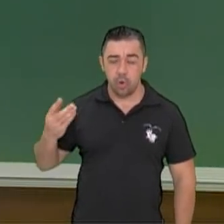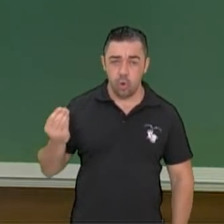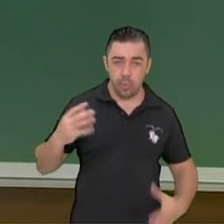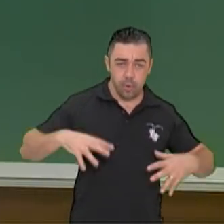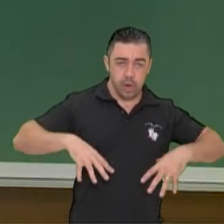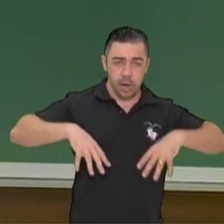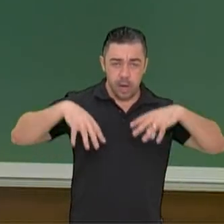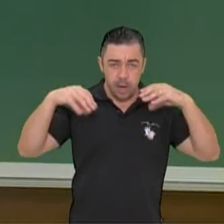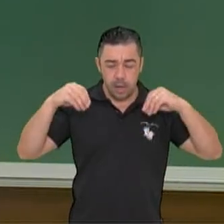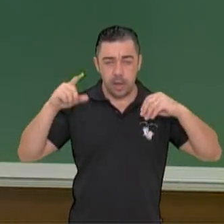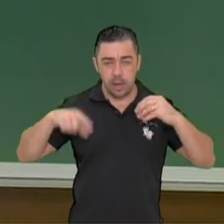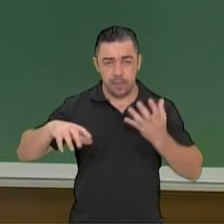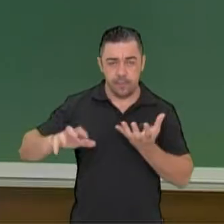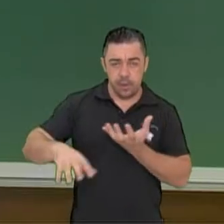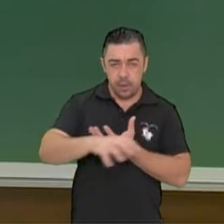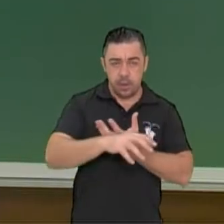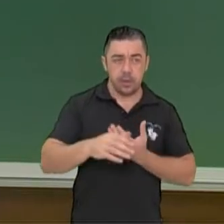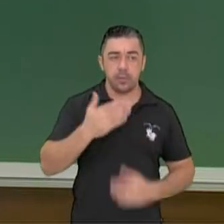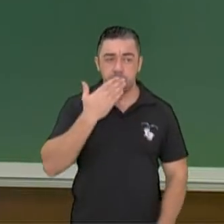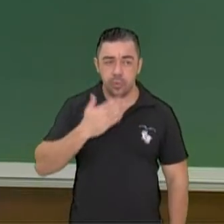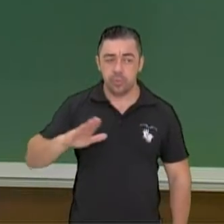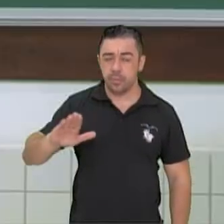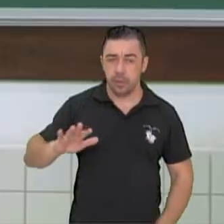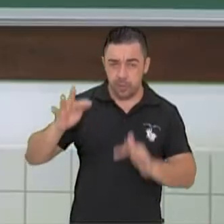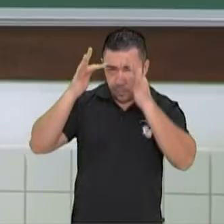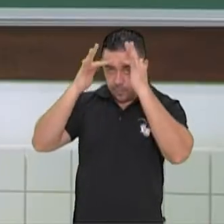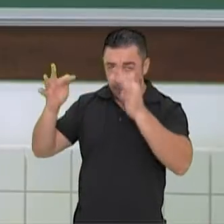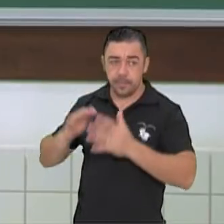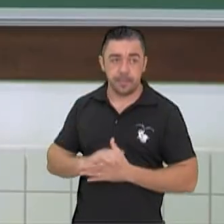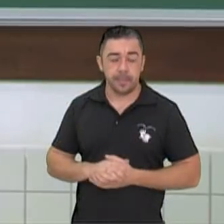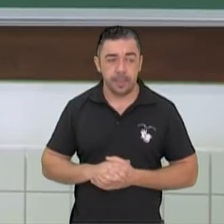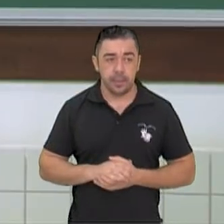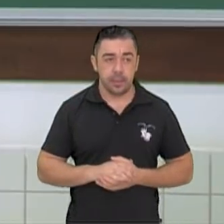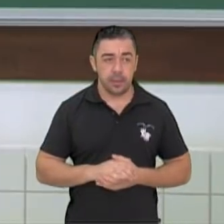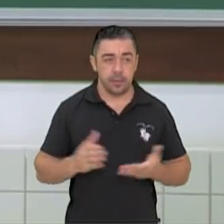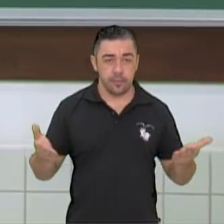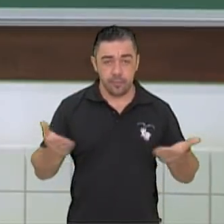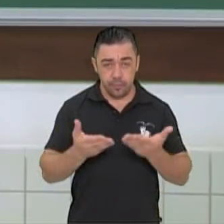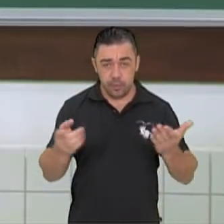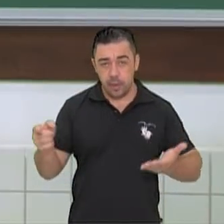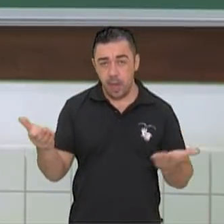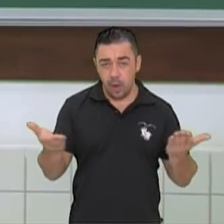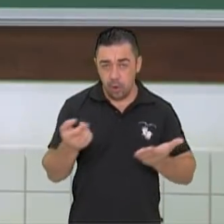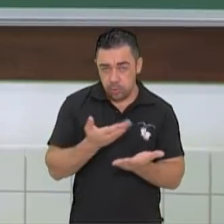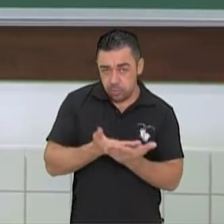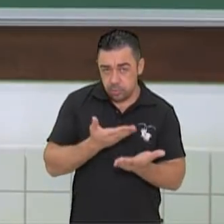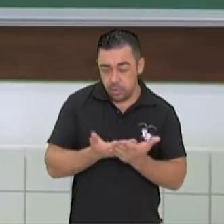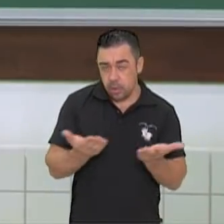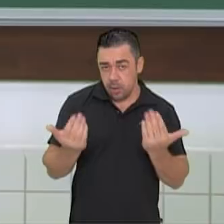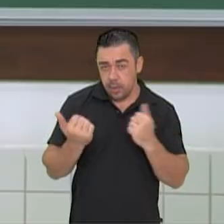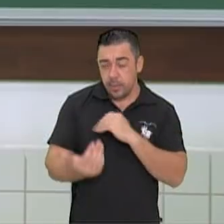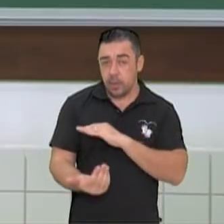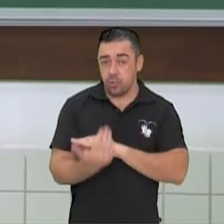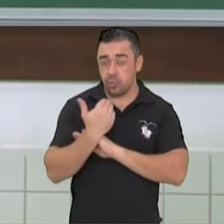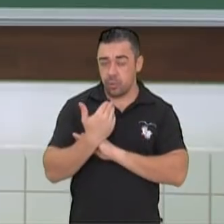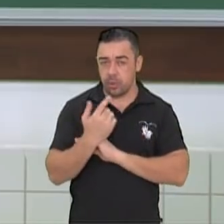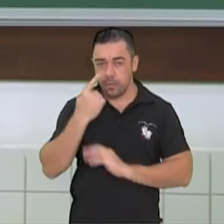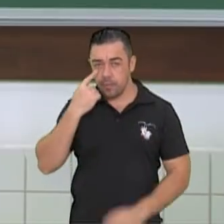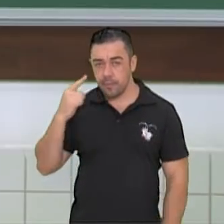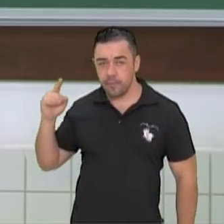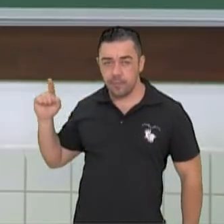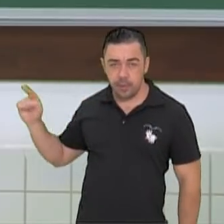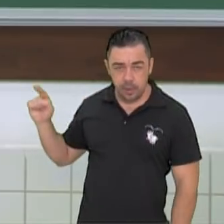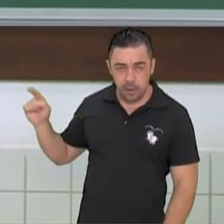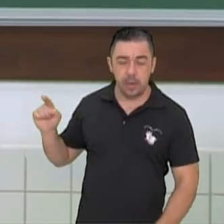castelos medievais e esse juramento de fidelidade. Vocês agora são nossos historiadores ativos da aula. Me ajudem aí, galerinha. Vamos analisar